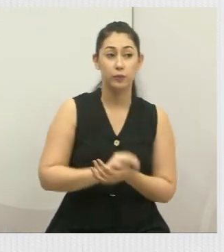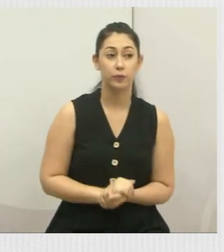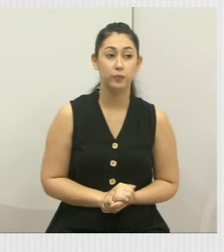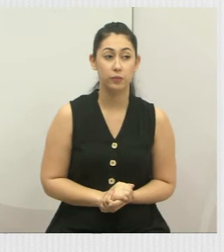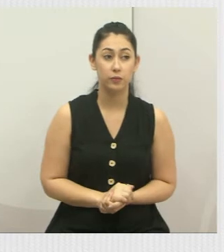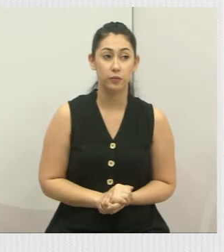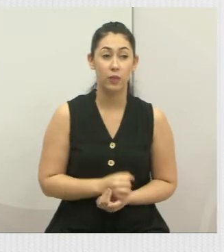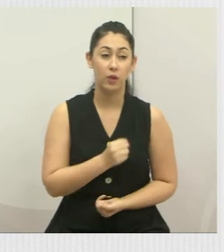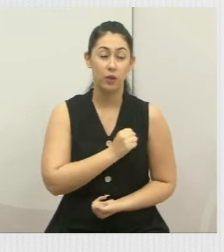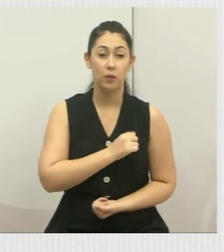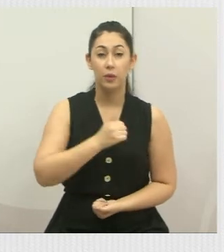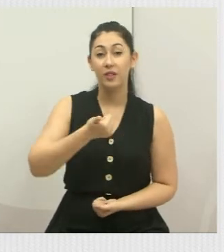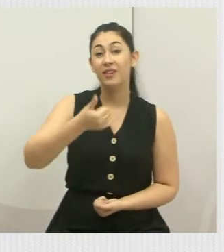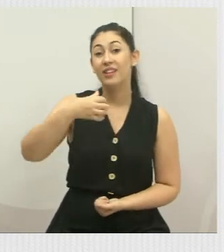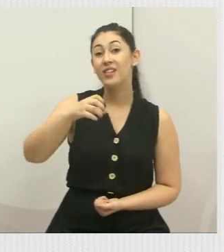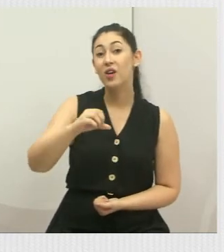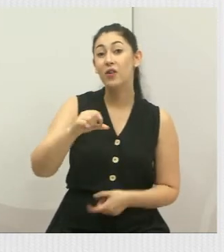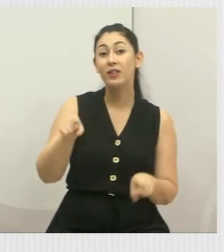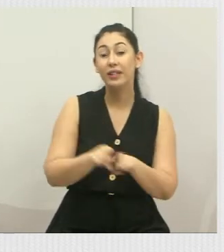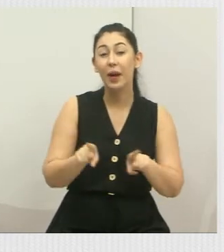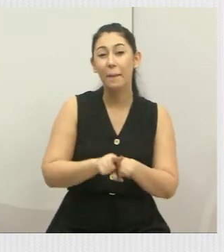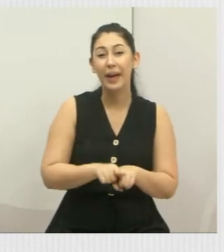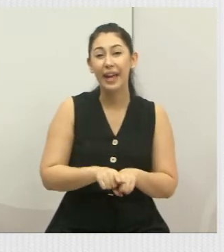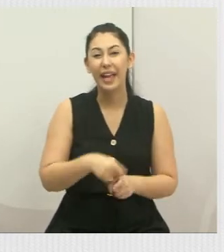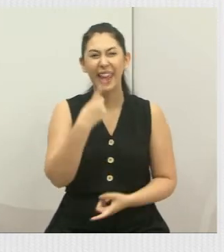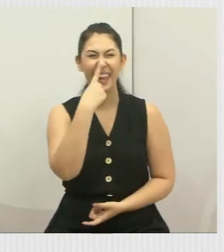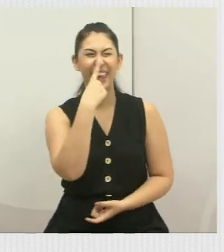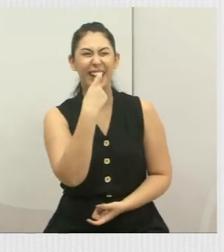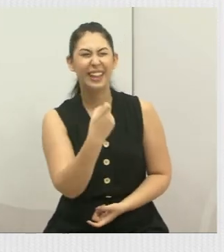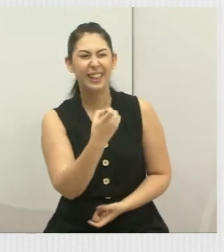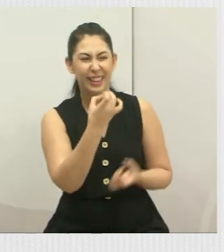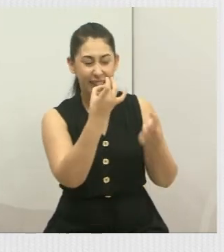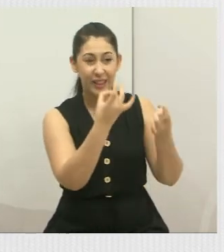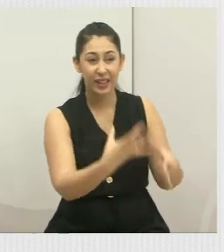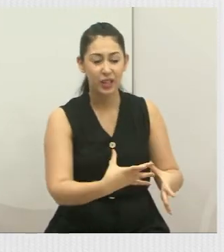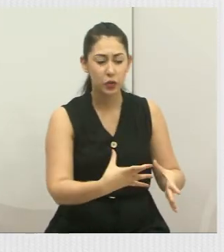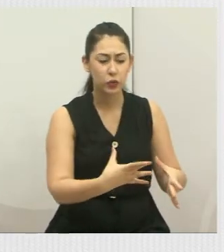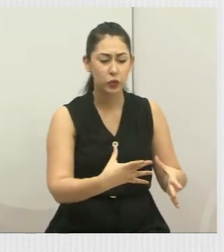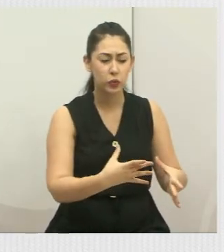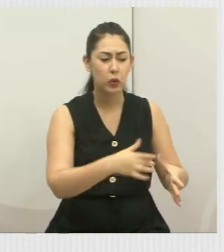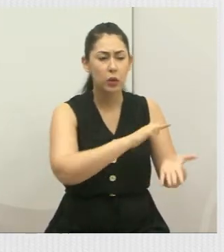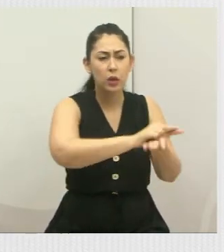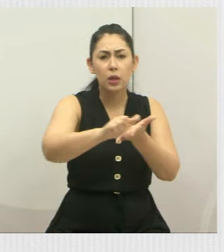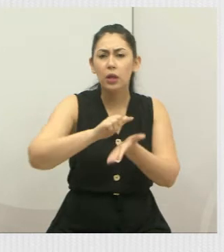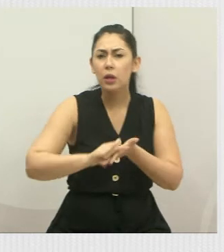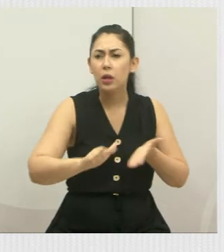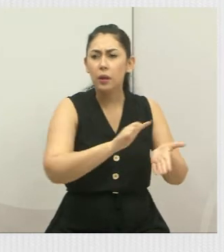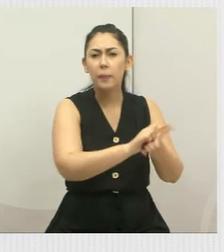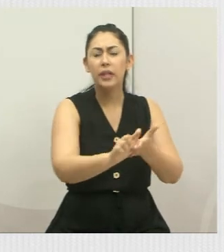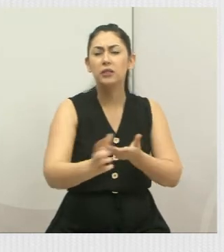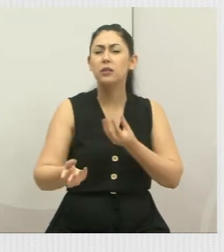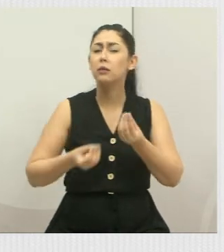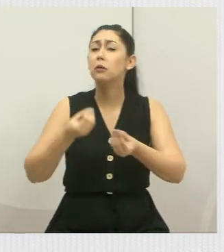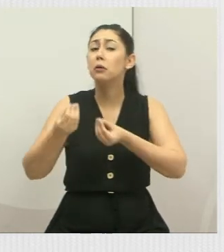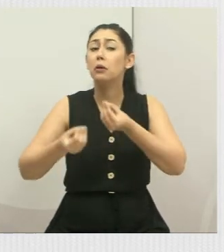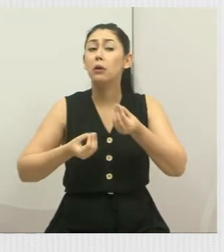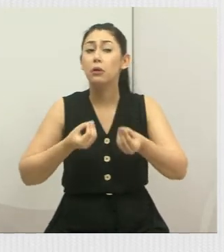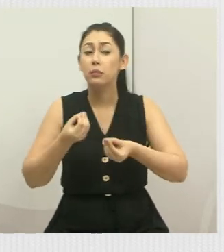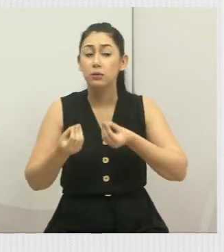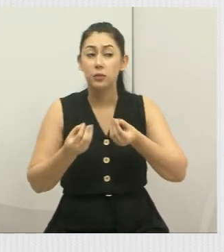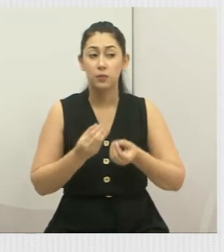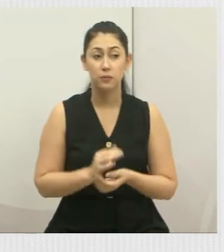Item número 19, a coleta dos resíduos úmidos. Como você avalia esse serviço prestado pela